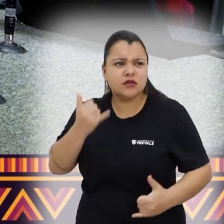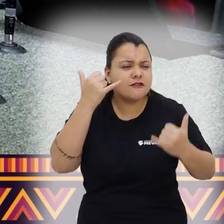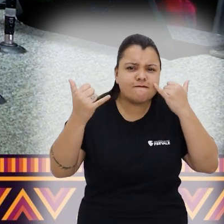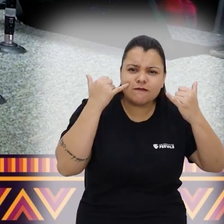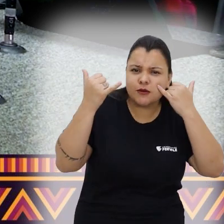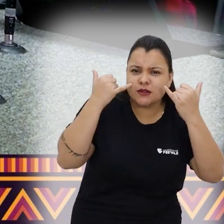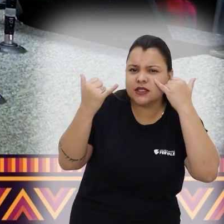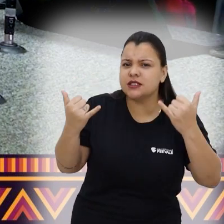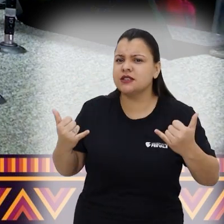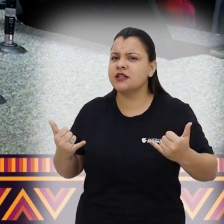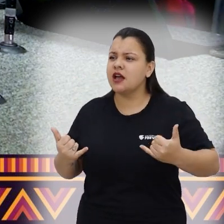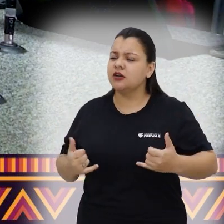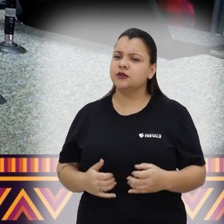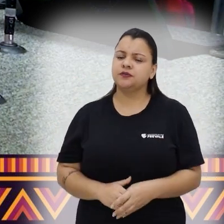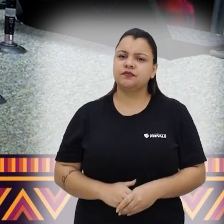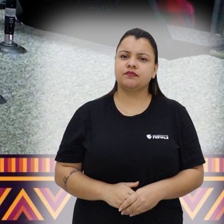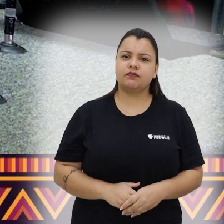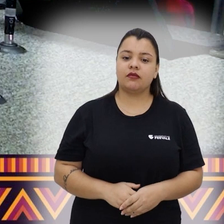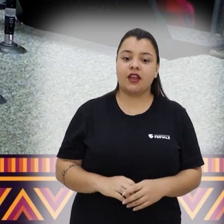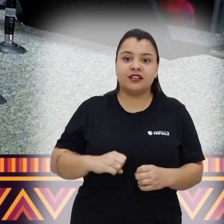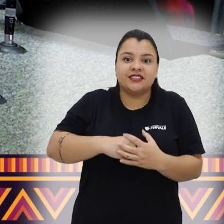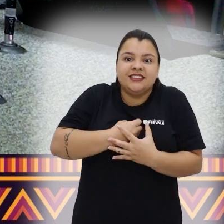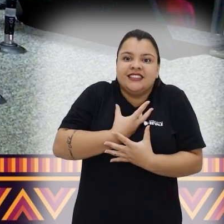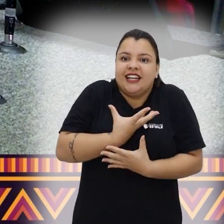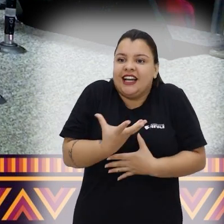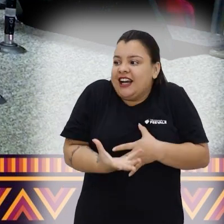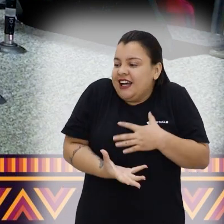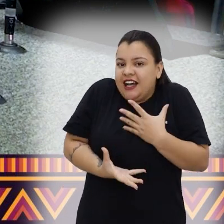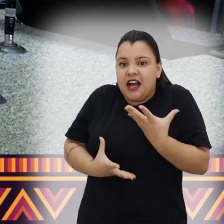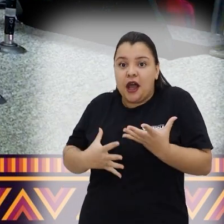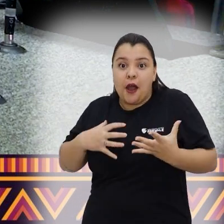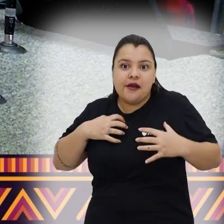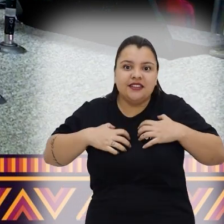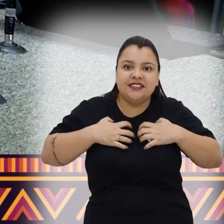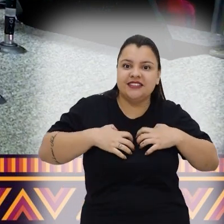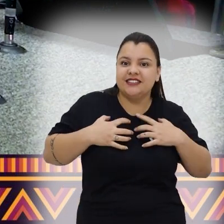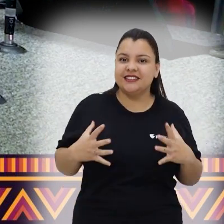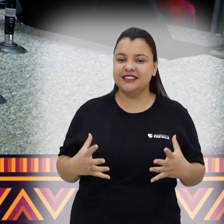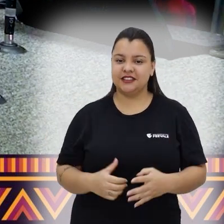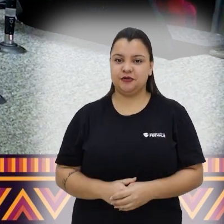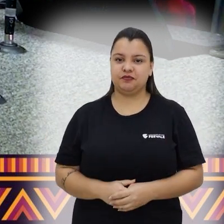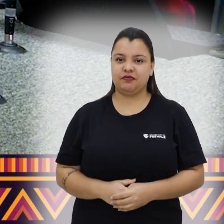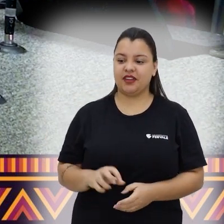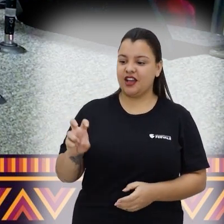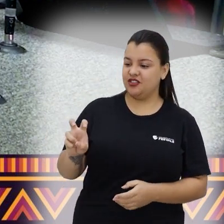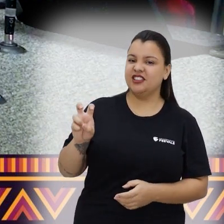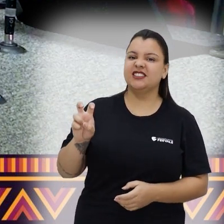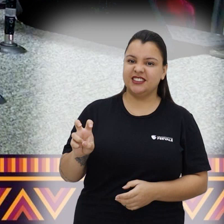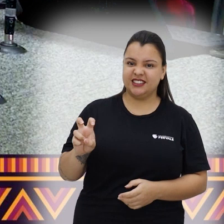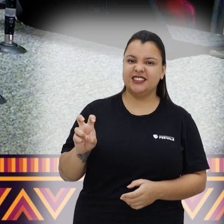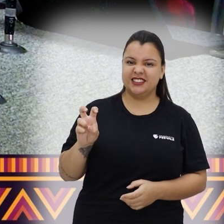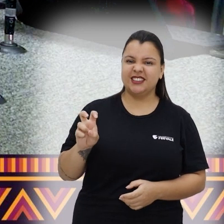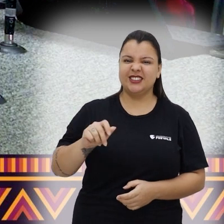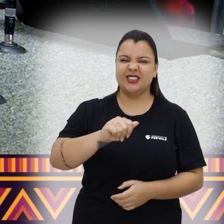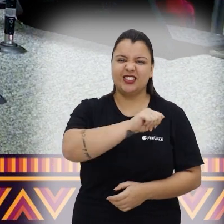informação e nos despertam uma série de coisas, assim. Cara, eu tava com 5 deles aqui a semana